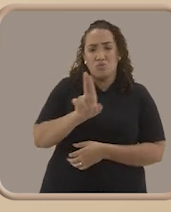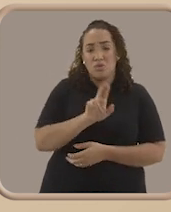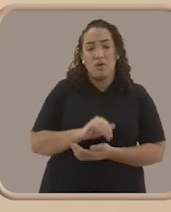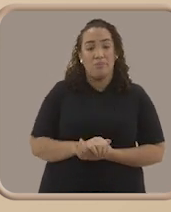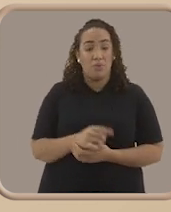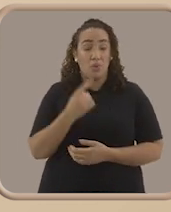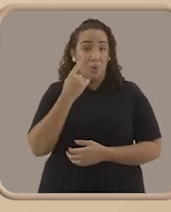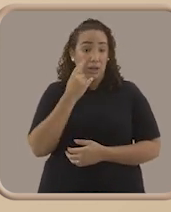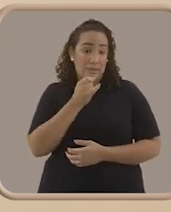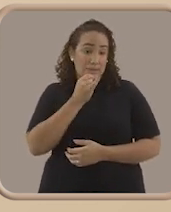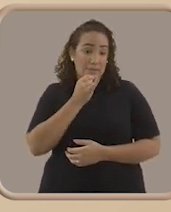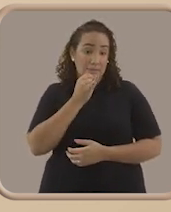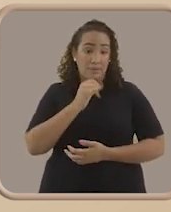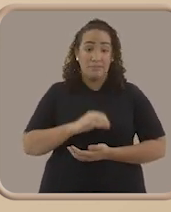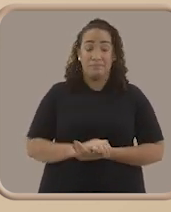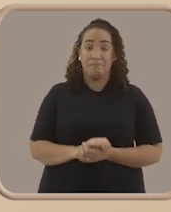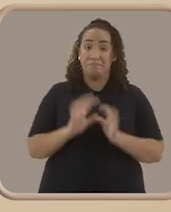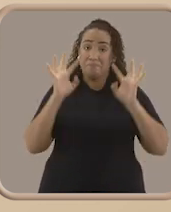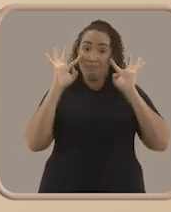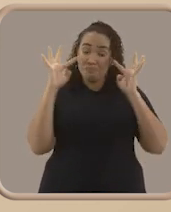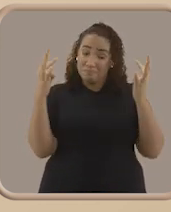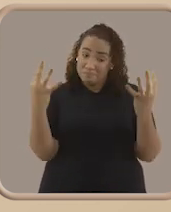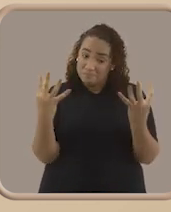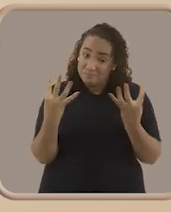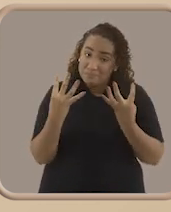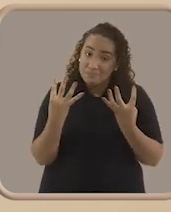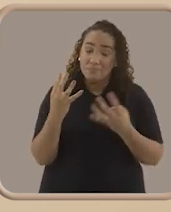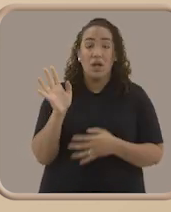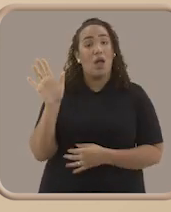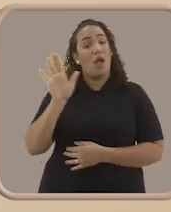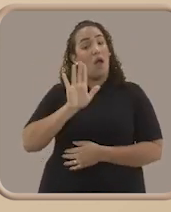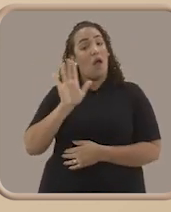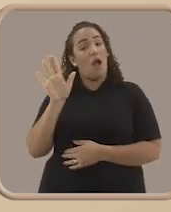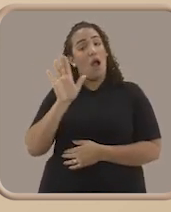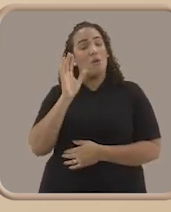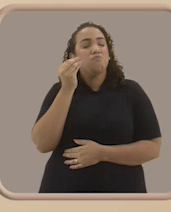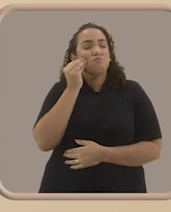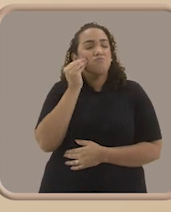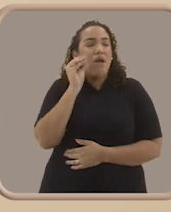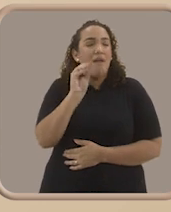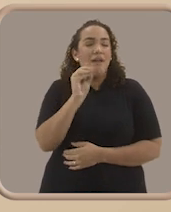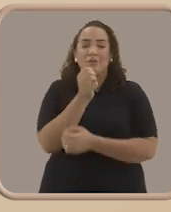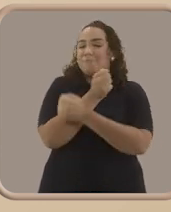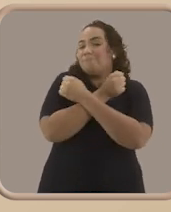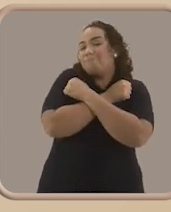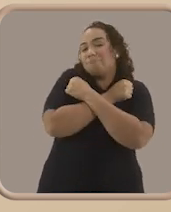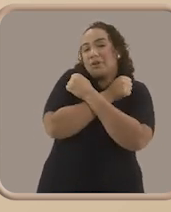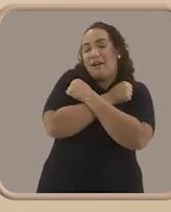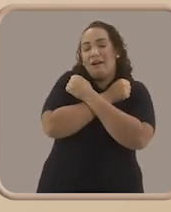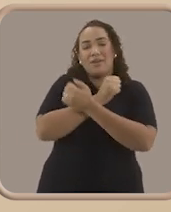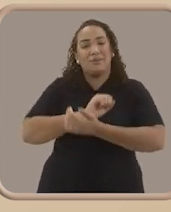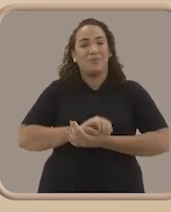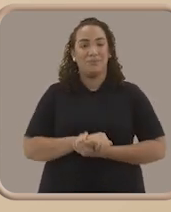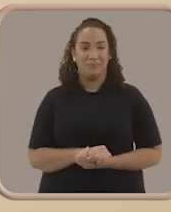Alguns exemplos: atenciosamente, até breve, um beijo, um abraço.